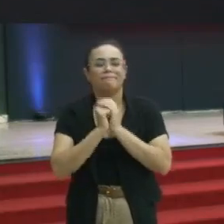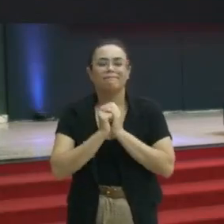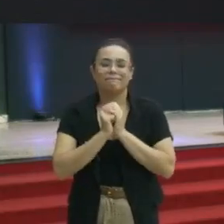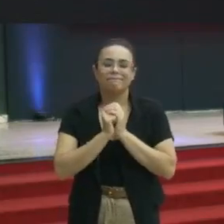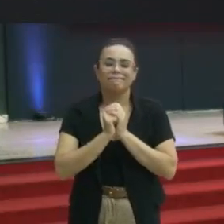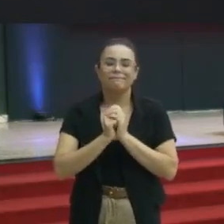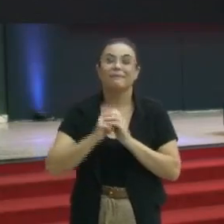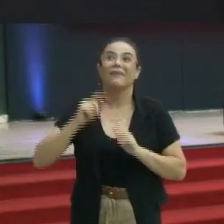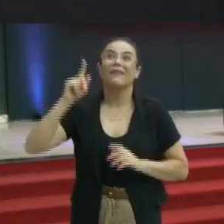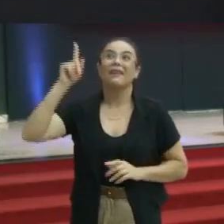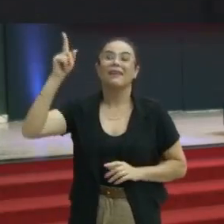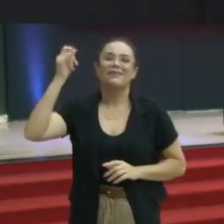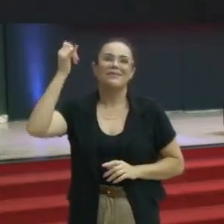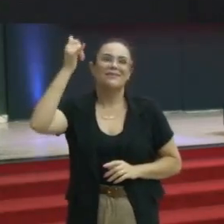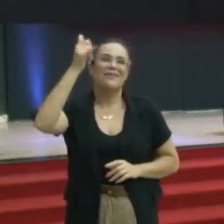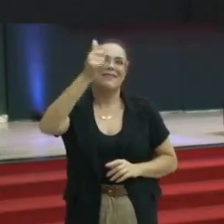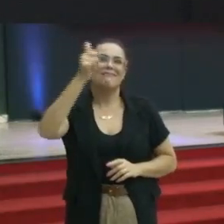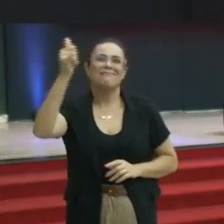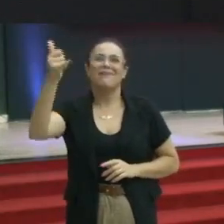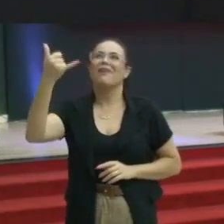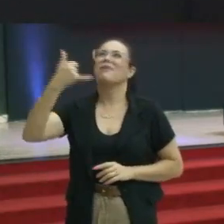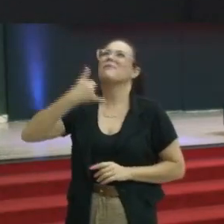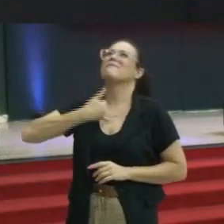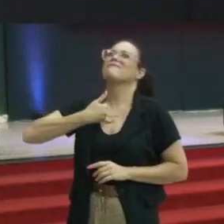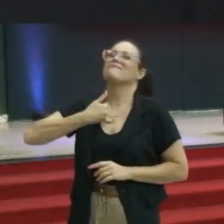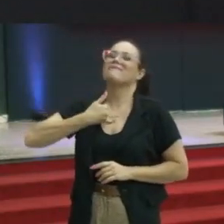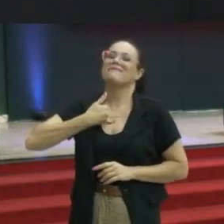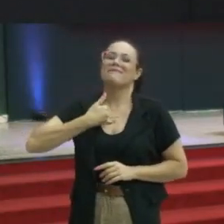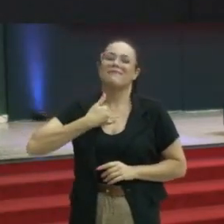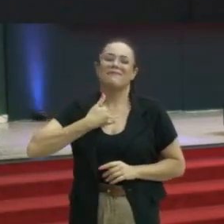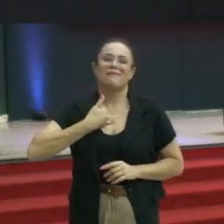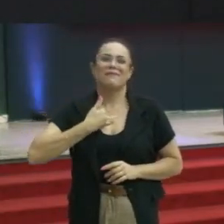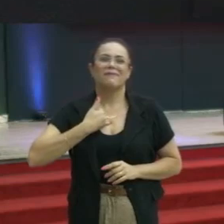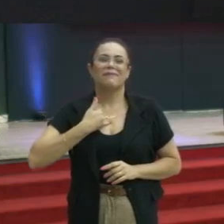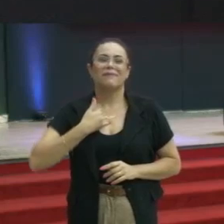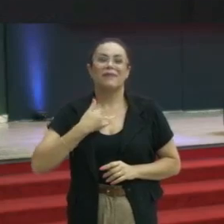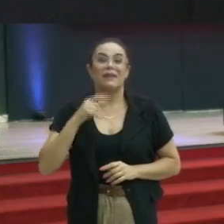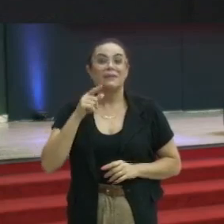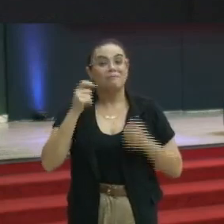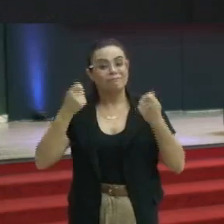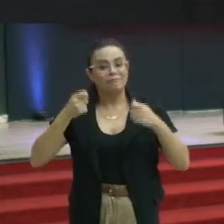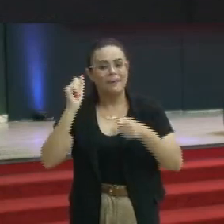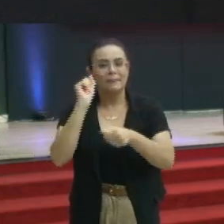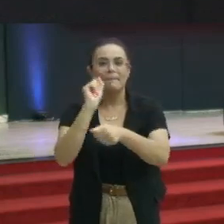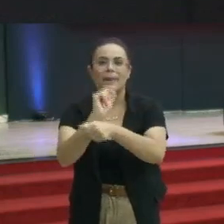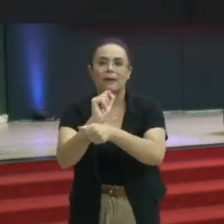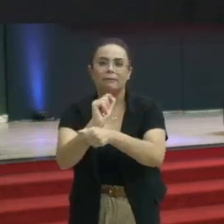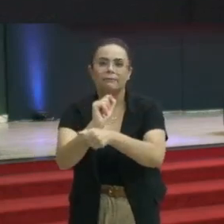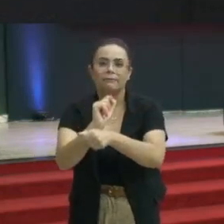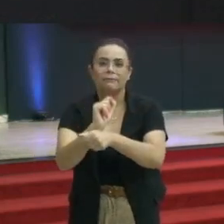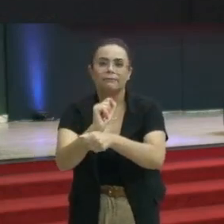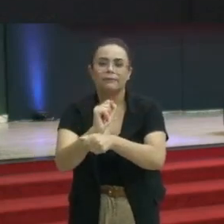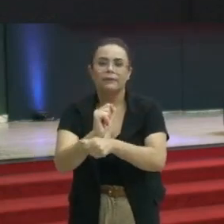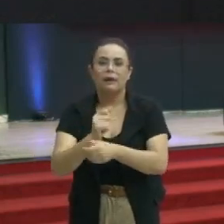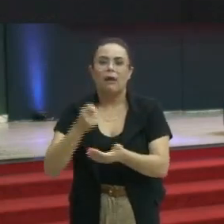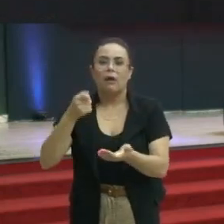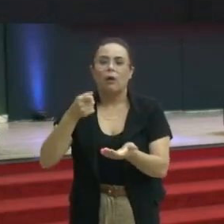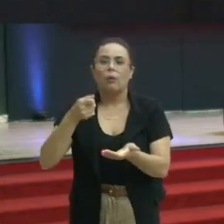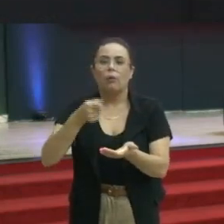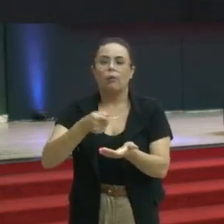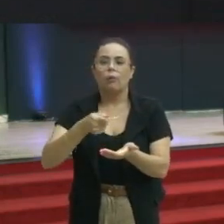Deus está falando conosco. Pare. Por que você está lutando tanto?